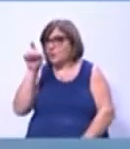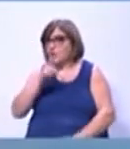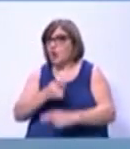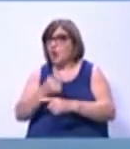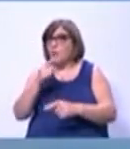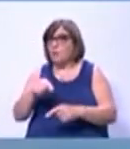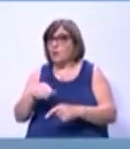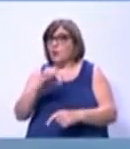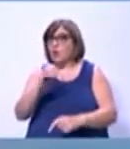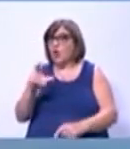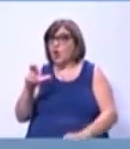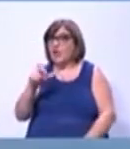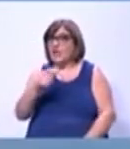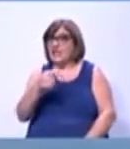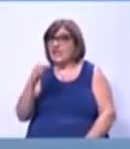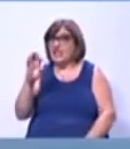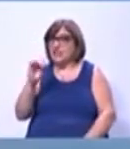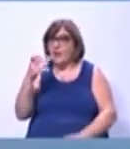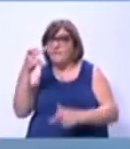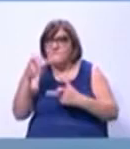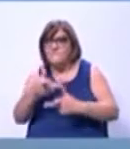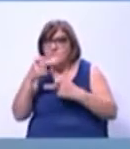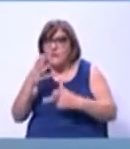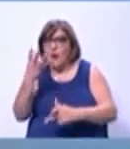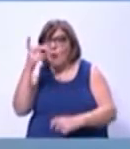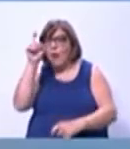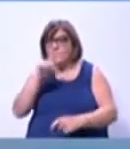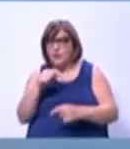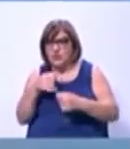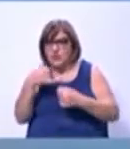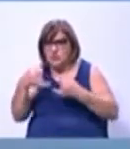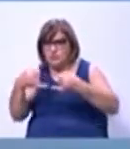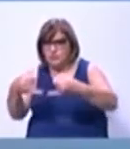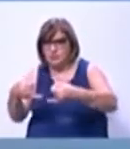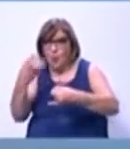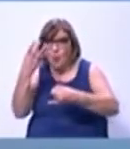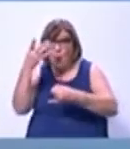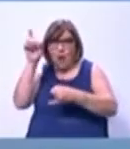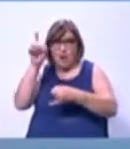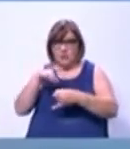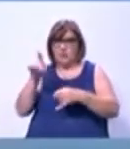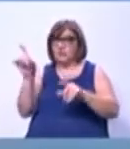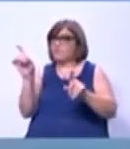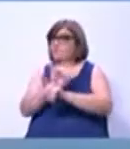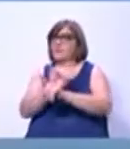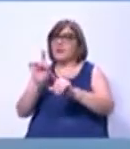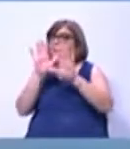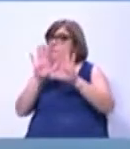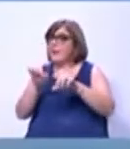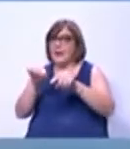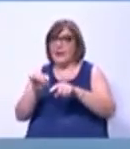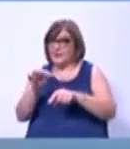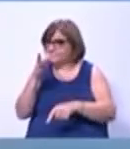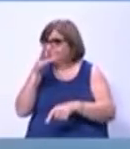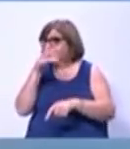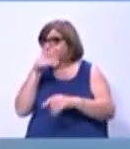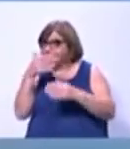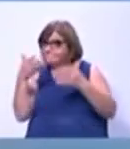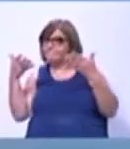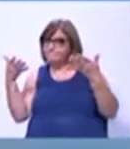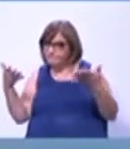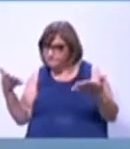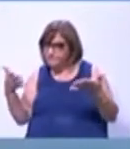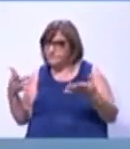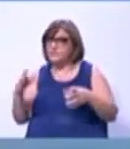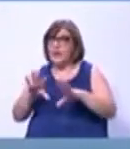efeito do cortisol fica a perdurar durante 4 dias subsequentes. Portanto, não para ali, infelizmente. Portanto, uhum.